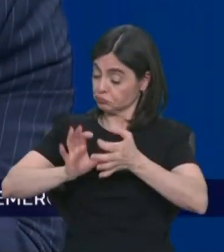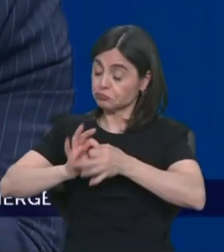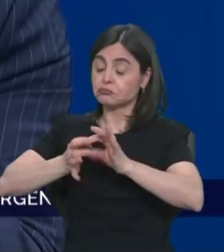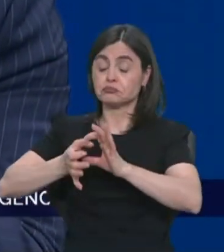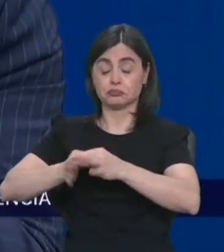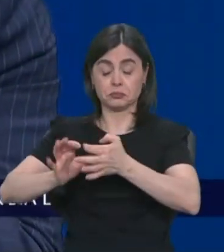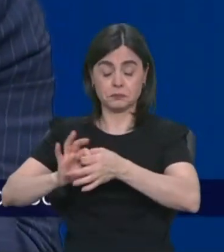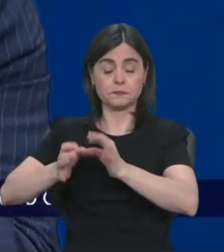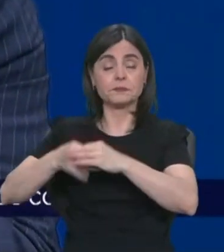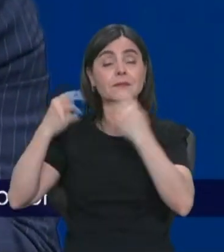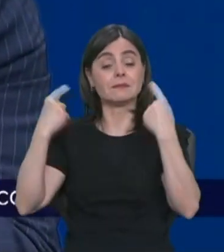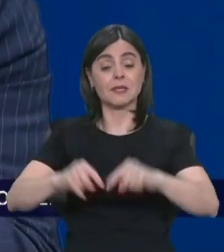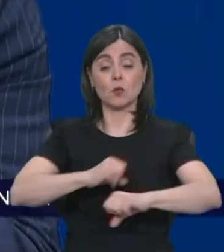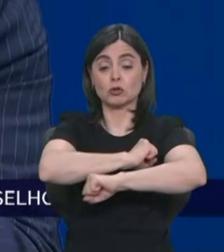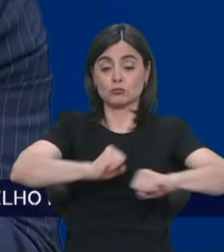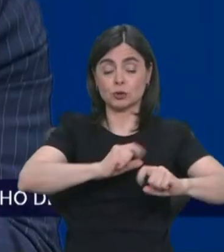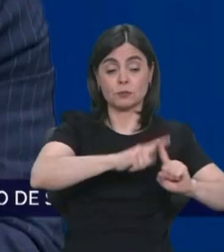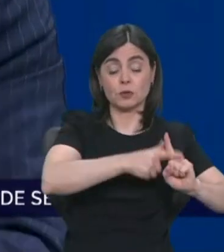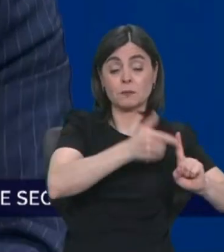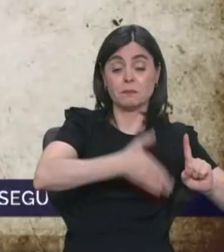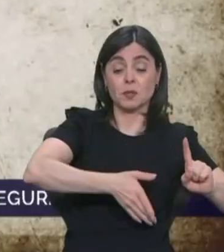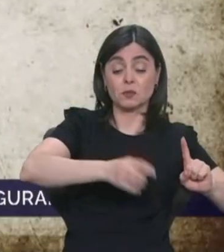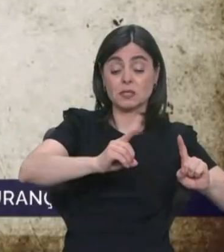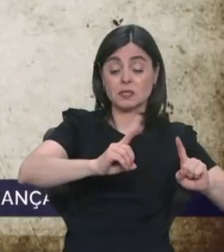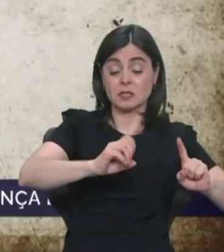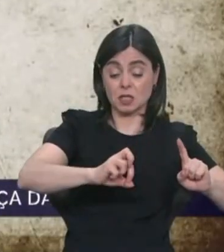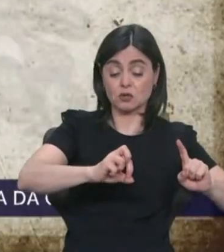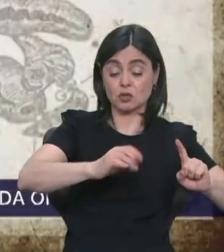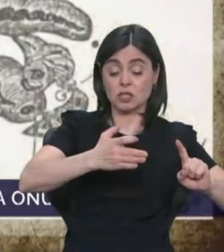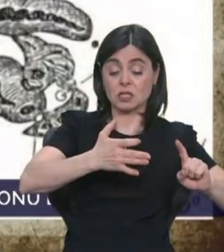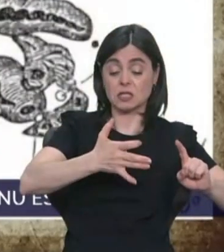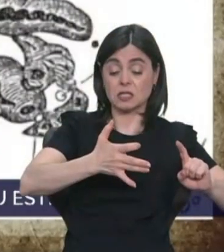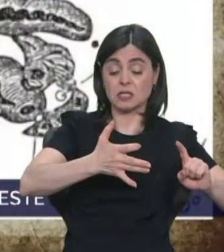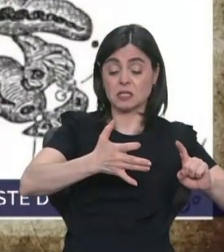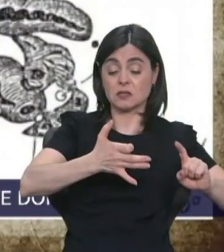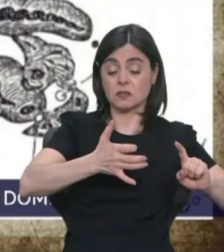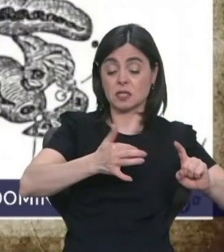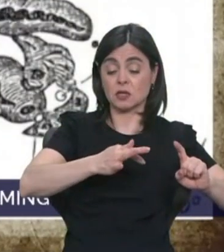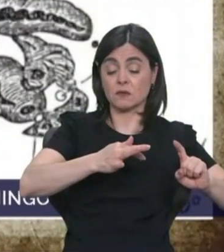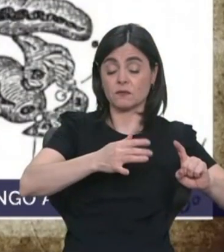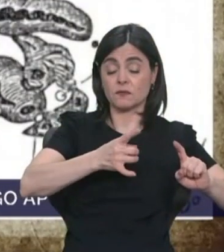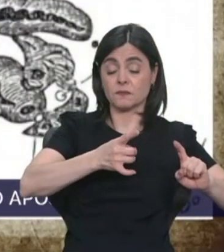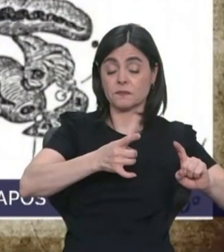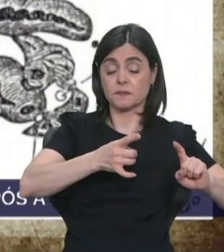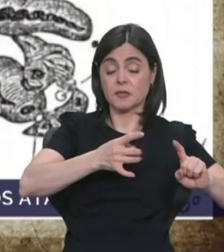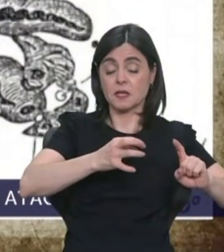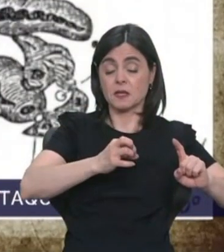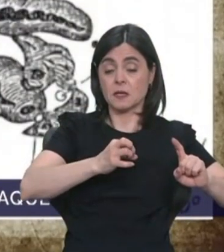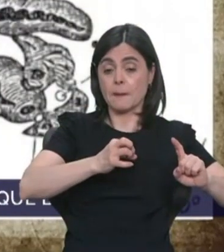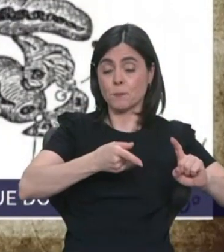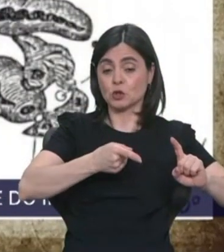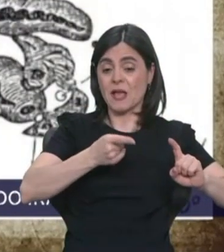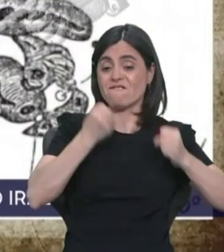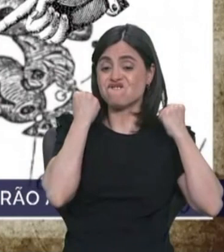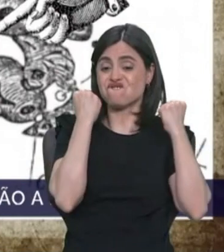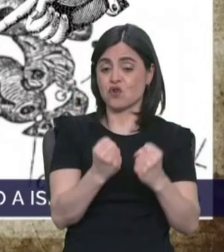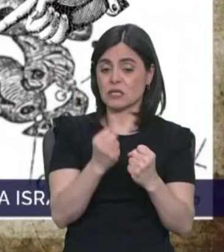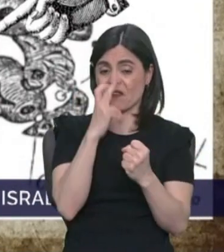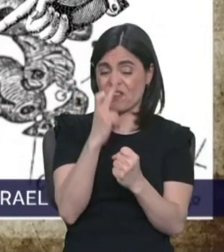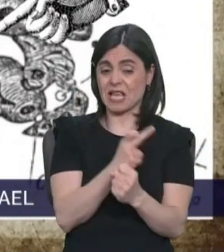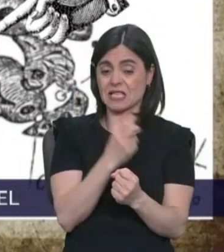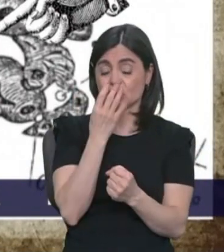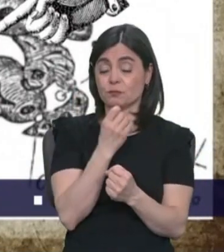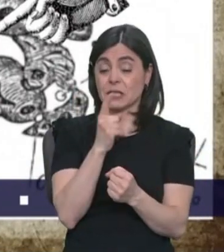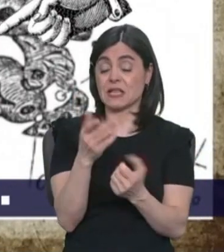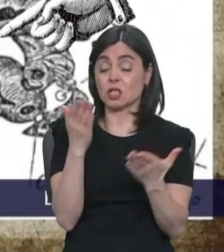consistente, de facto, com a explosão de 1859. Ora, Jorge, a detecção destas 3 árvores que contam isto tudo é a força e a fraqueza